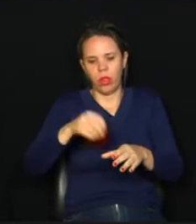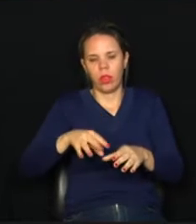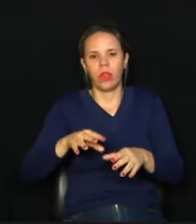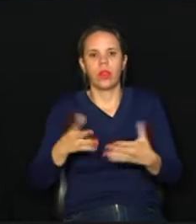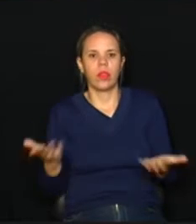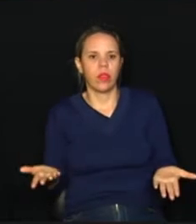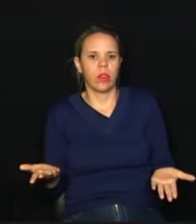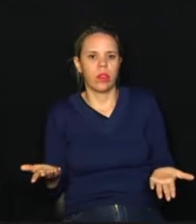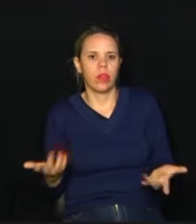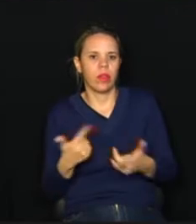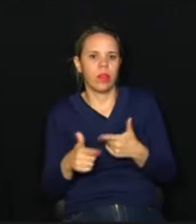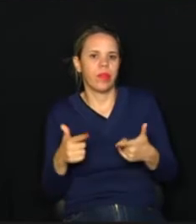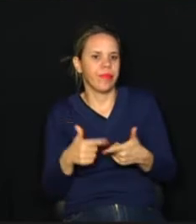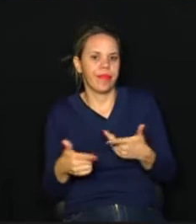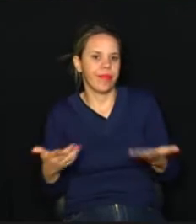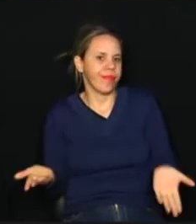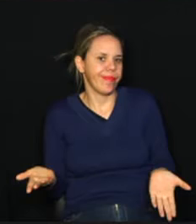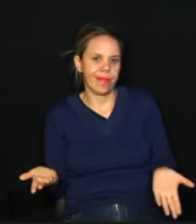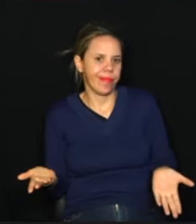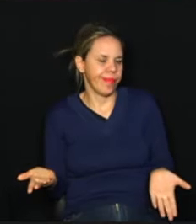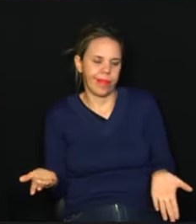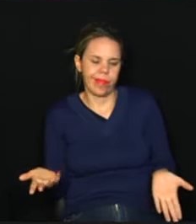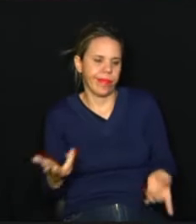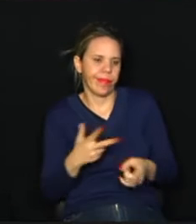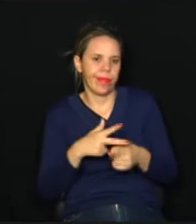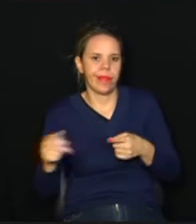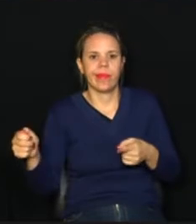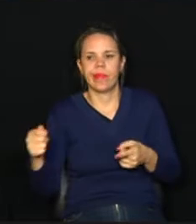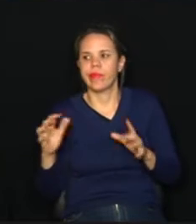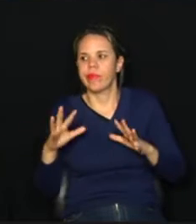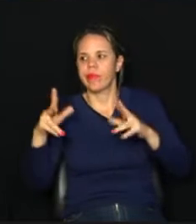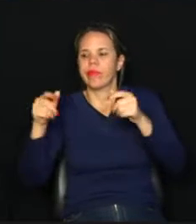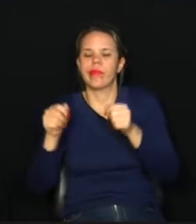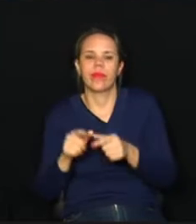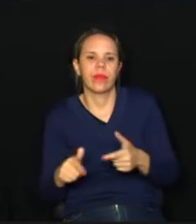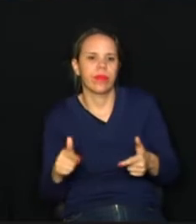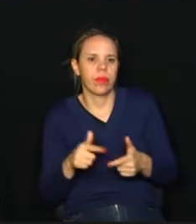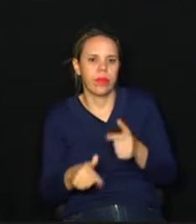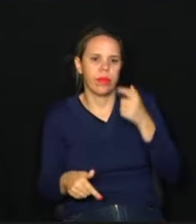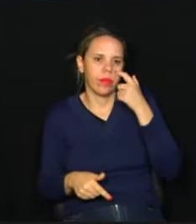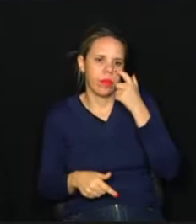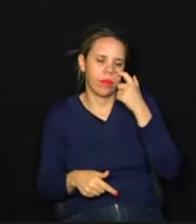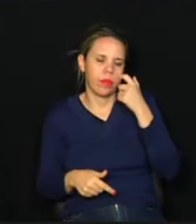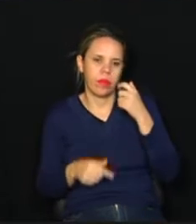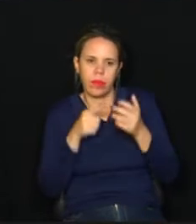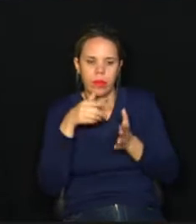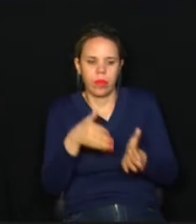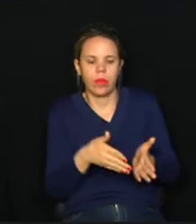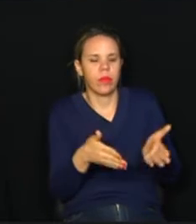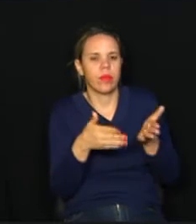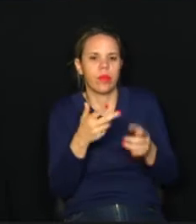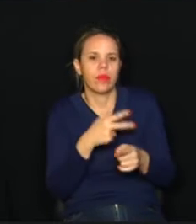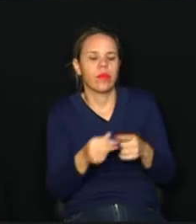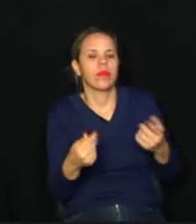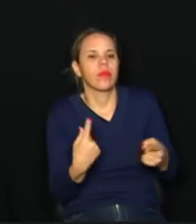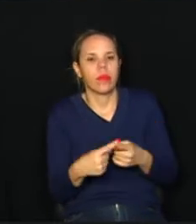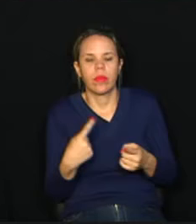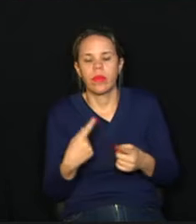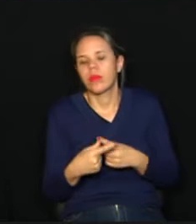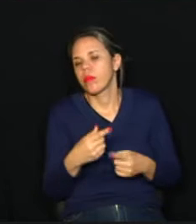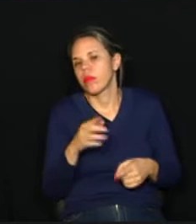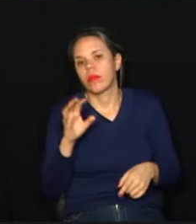Isso é uma calamidade. Estão soterrando aí todas as nascentes de água. Por quê? Porque o